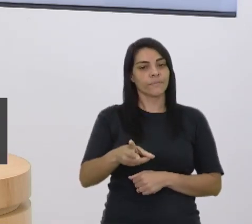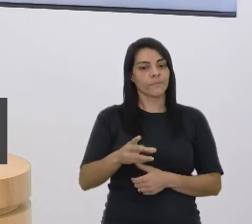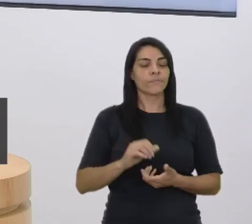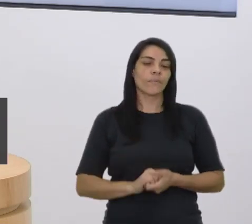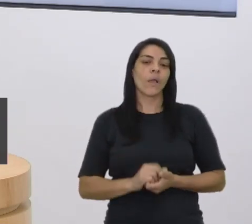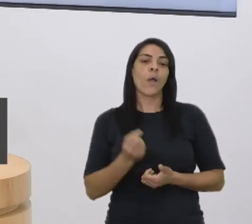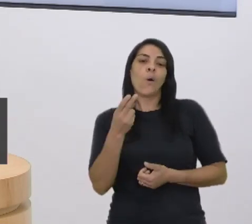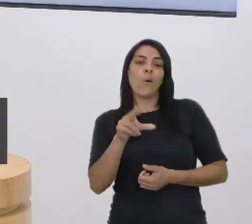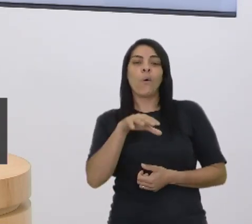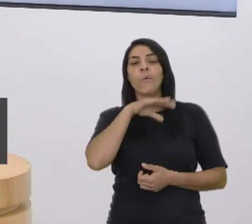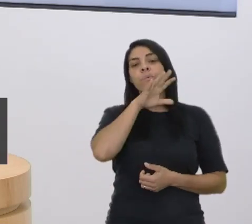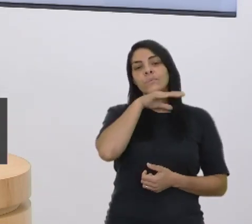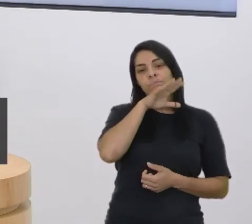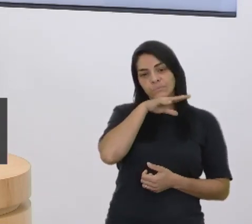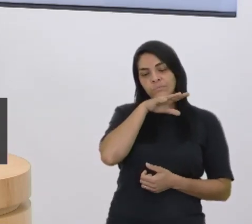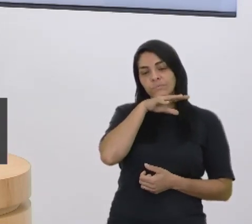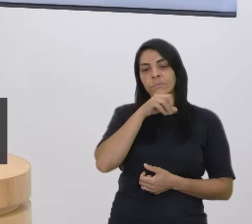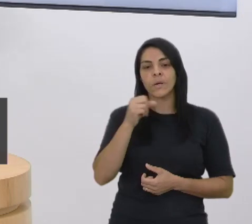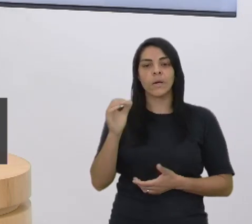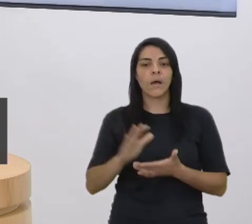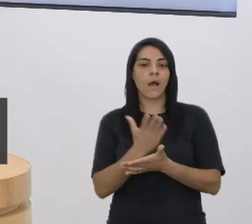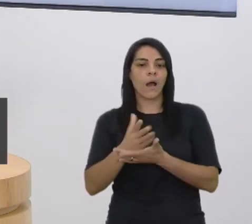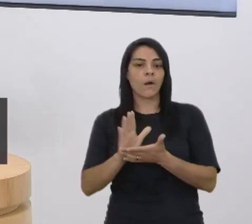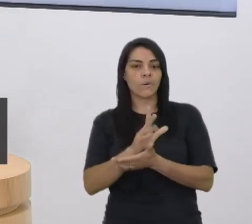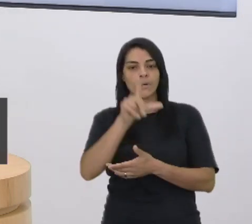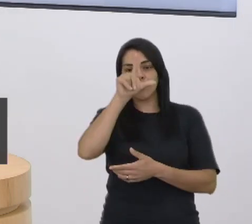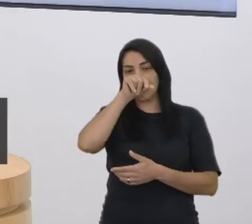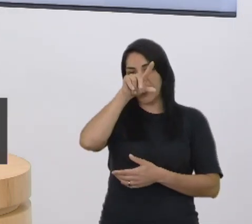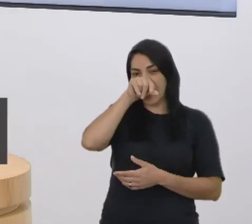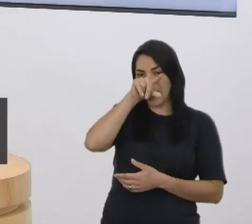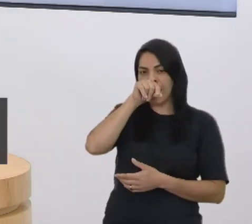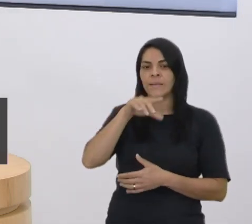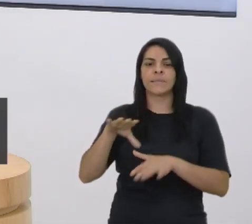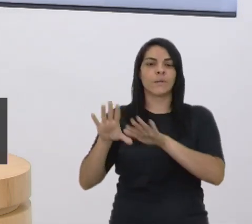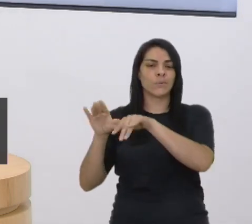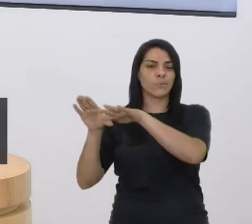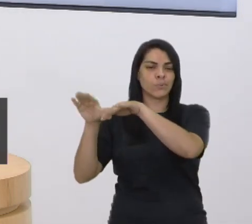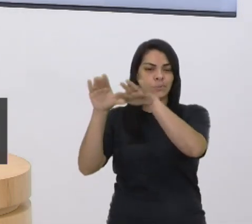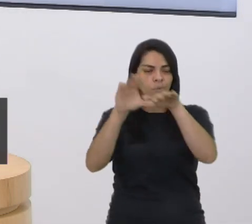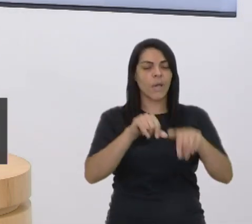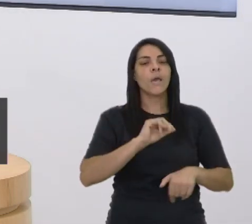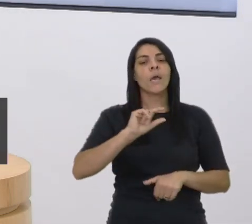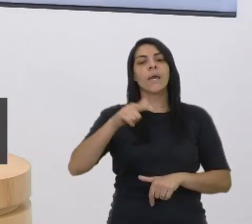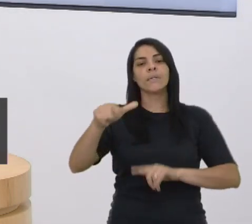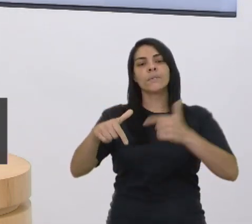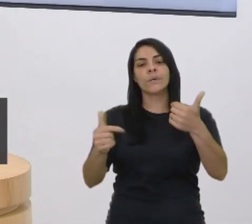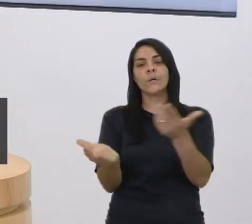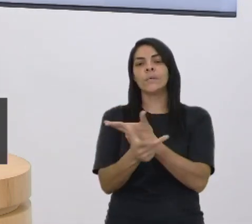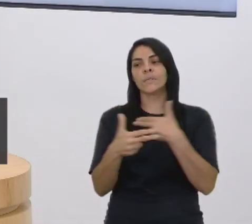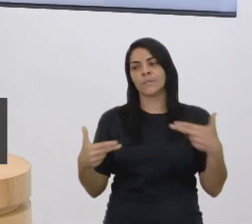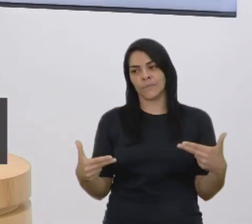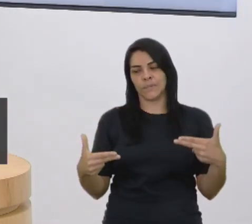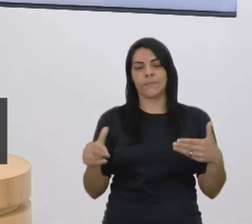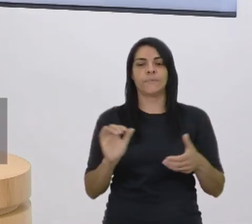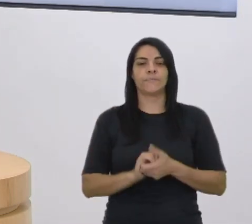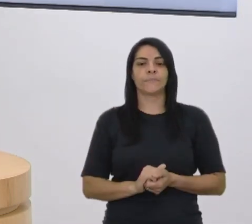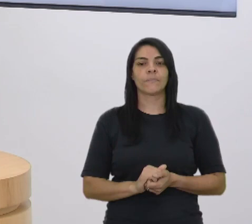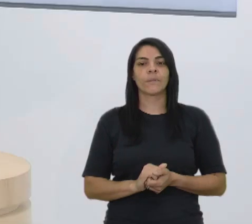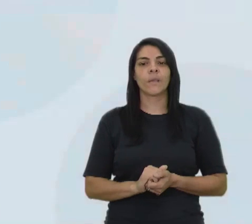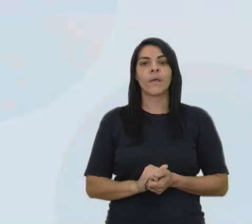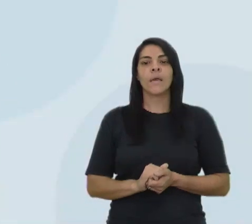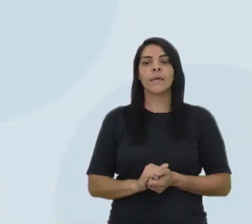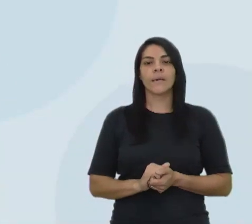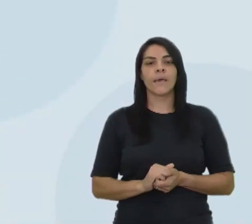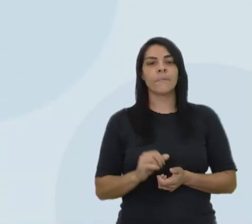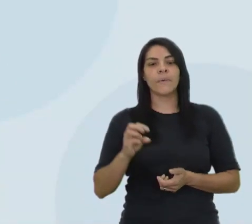animais sazonais, por exemplo, alguns pássaros são sazonais, entre outras coisas. Os micro-organismos que a